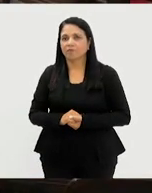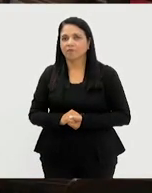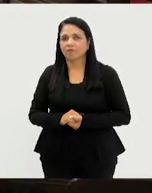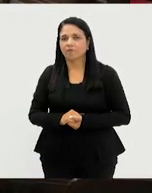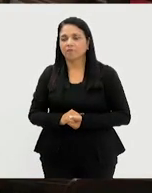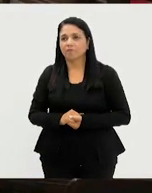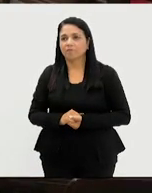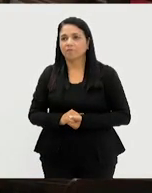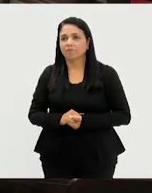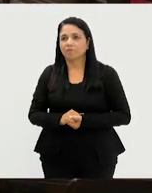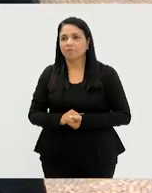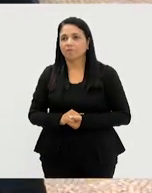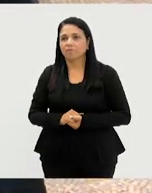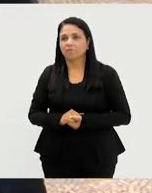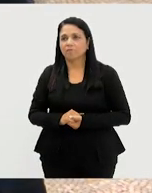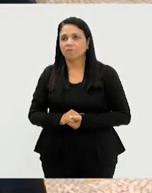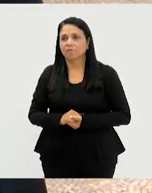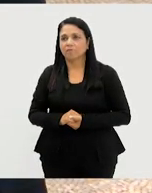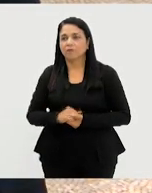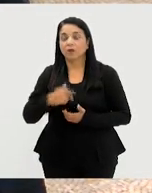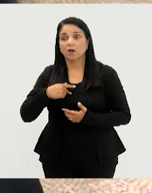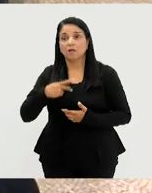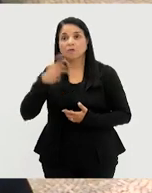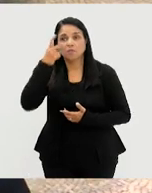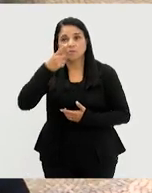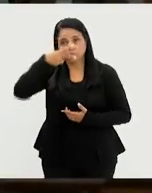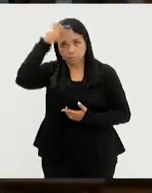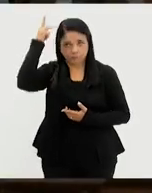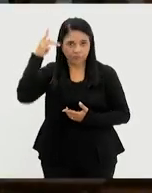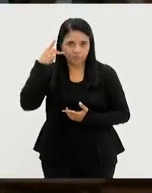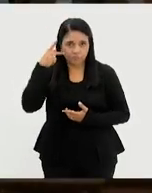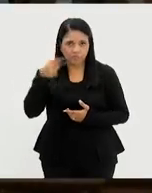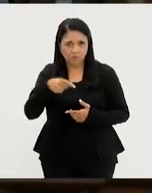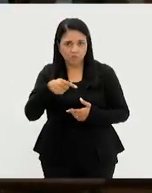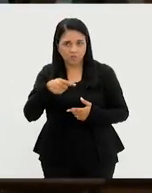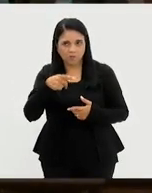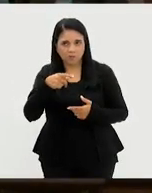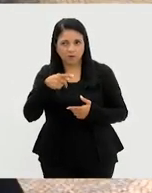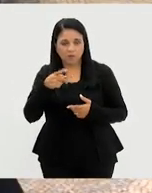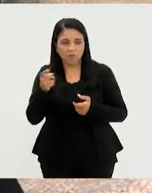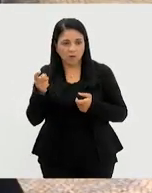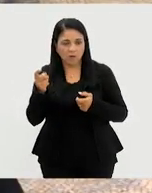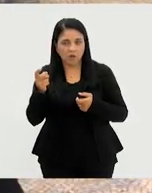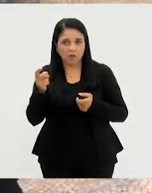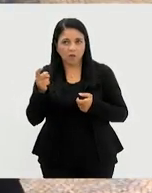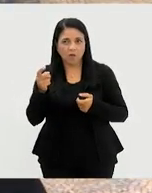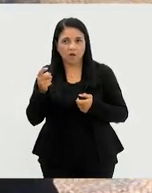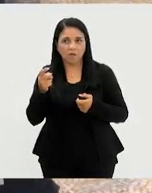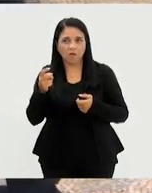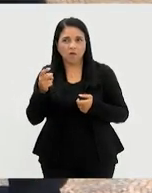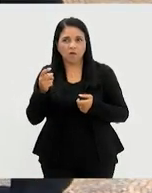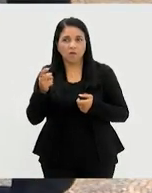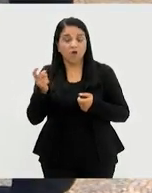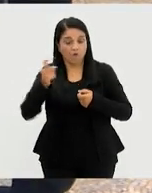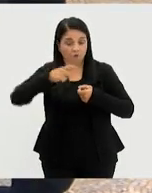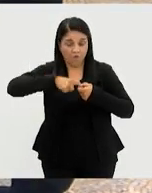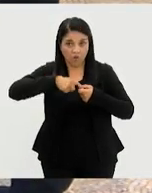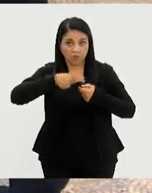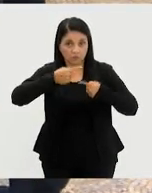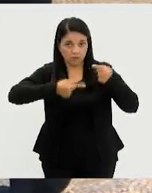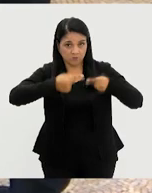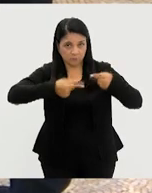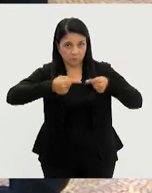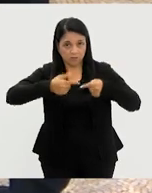o projeto aprova agora Mou volta em segunda volta volta em segunda volta em Segunda eu vou sugerir a